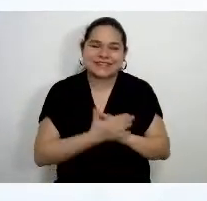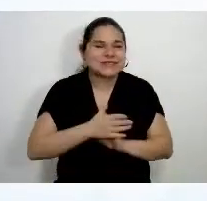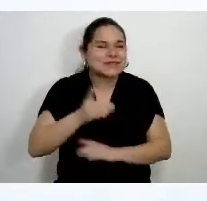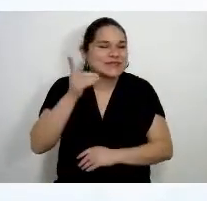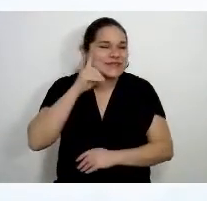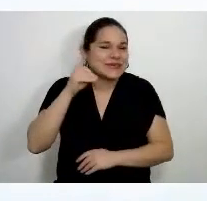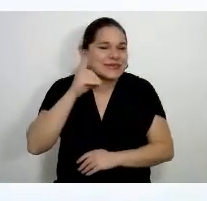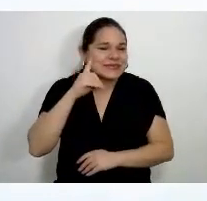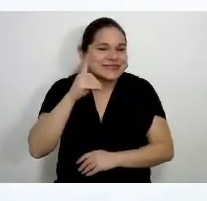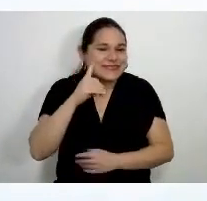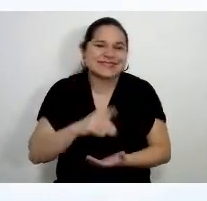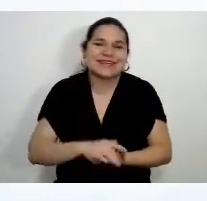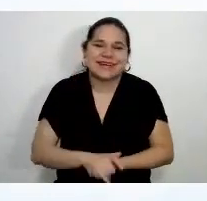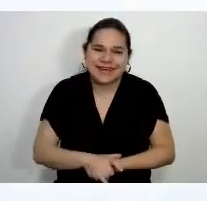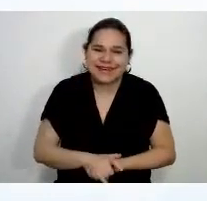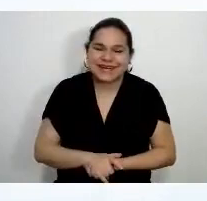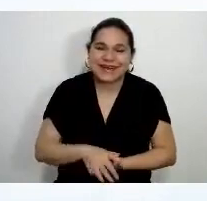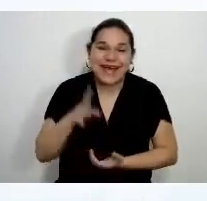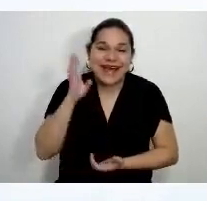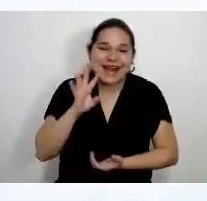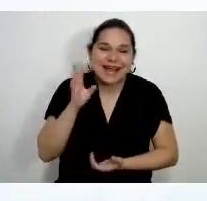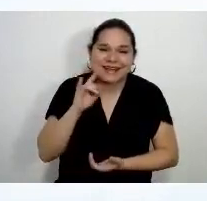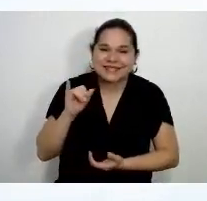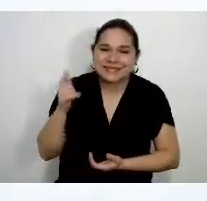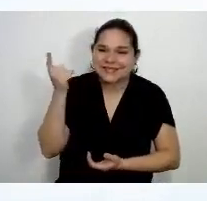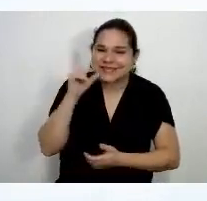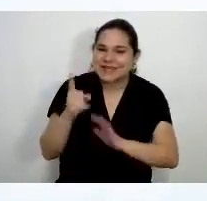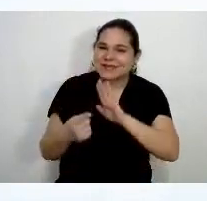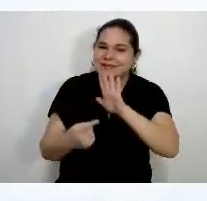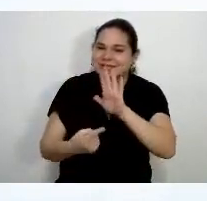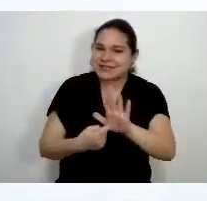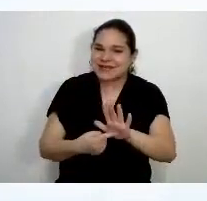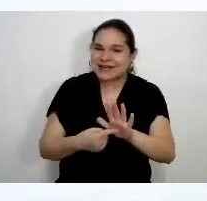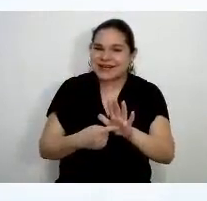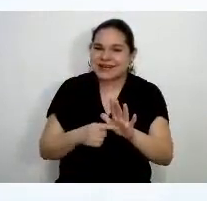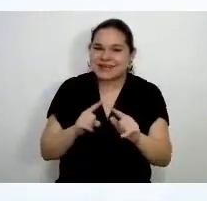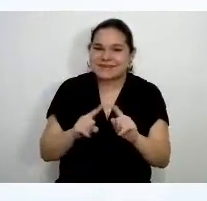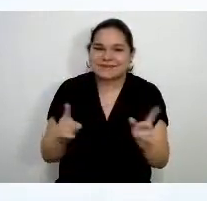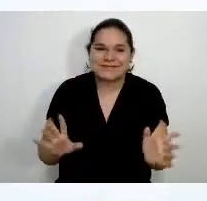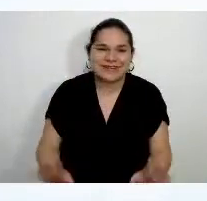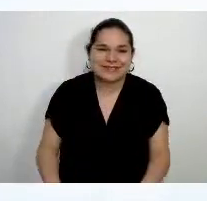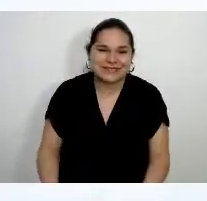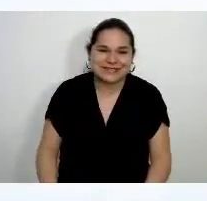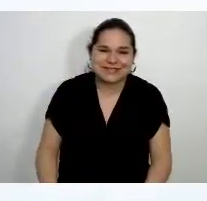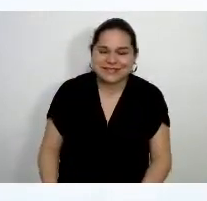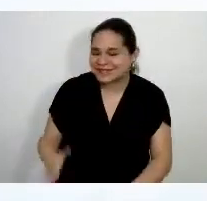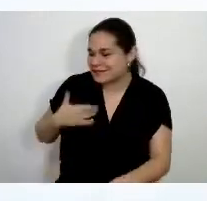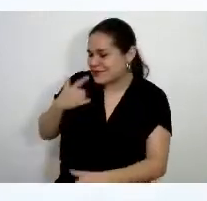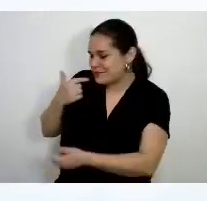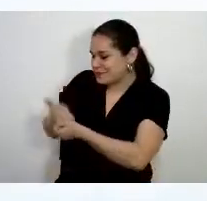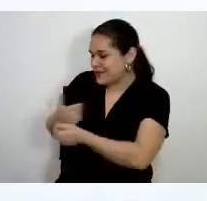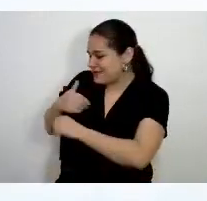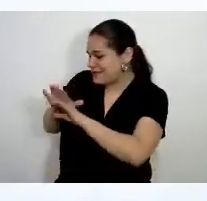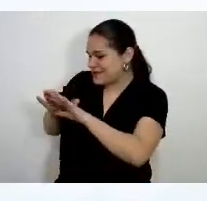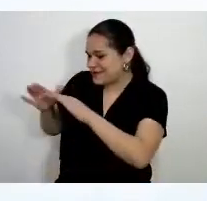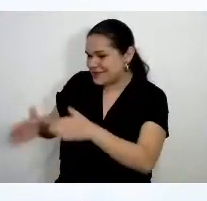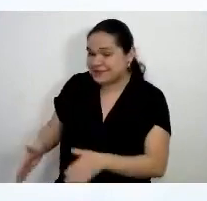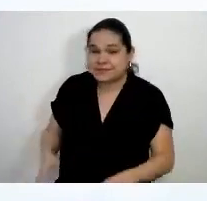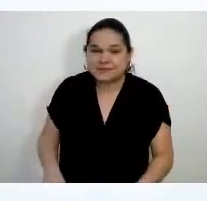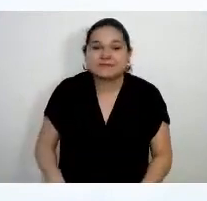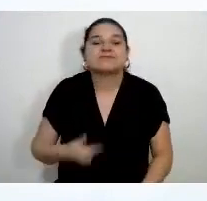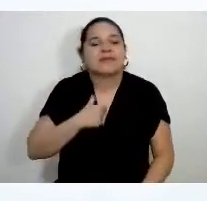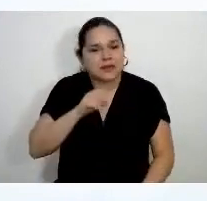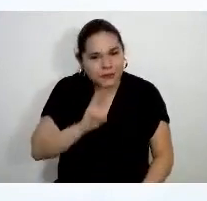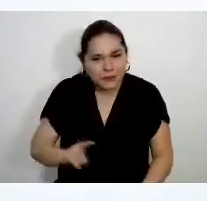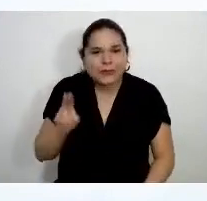Diariamente, até, olha, seria legal se eu conseguisse achar para mostrar aqui para o senhor agora, mas enfim, não estou vendo ele. Eu uso também, eu uso